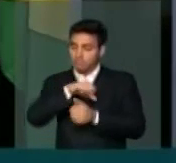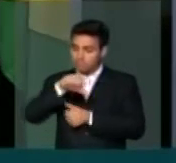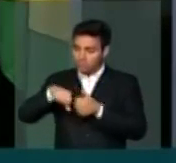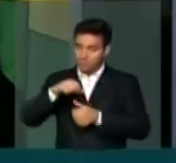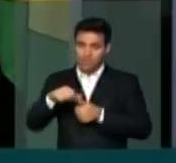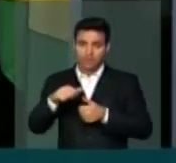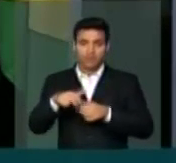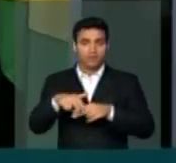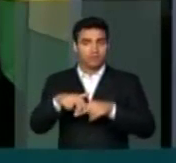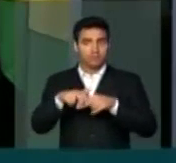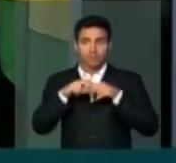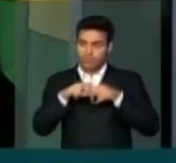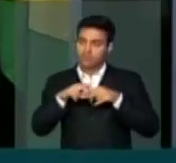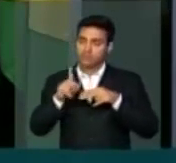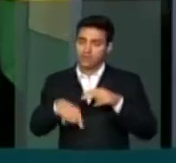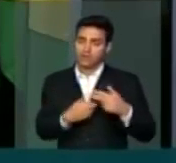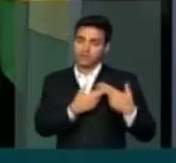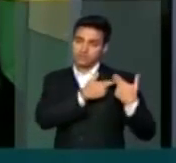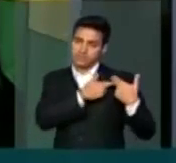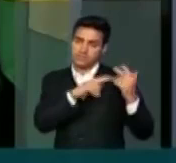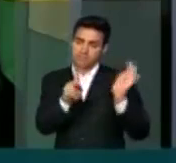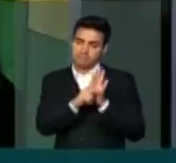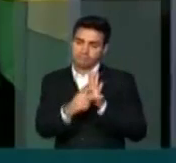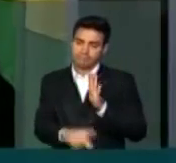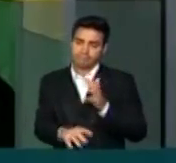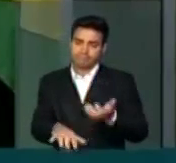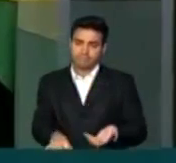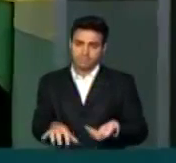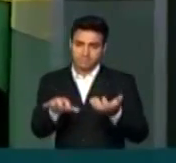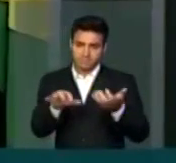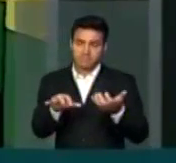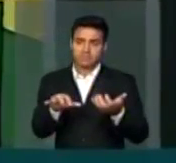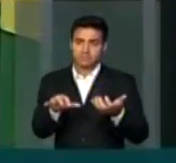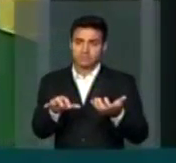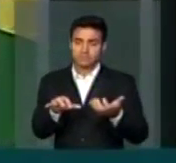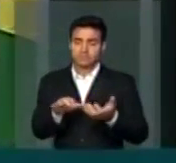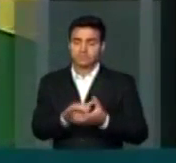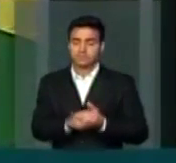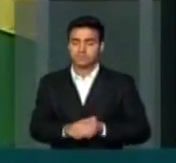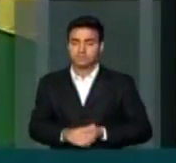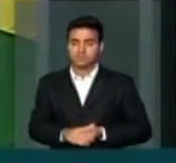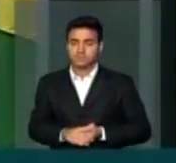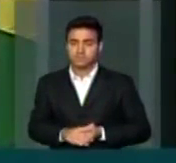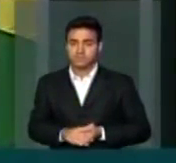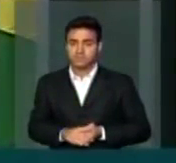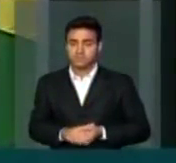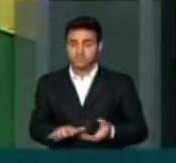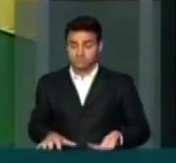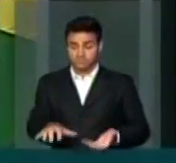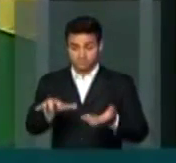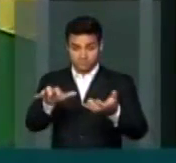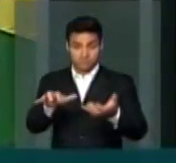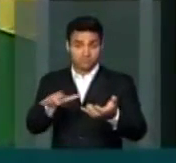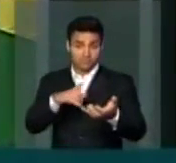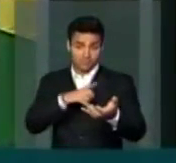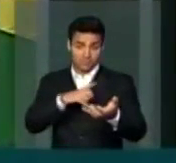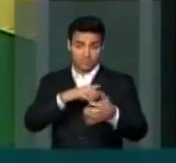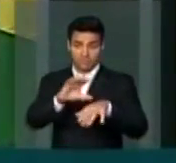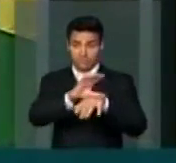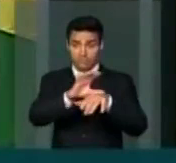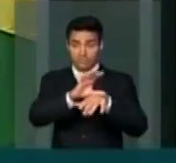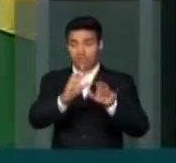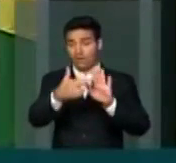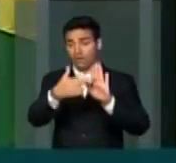tarefa intransferível do Poder Legislativo. Sobretudo desta Casa, que pela sua própria atribuição constitucional de